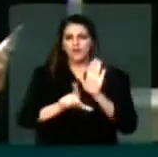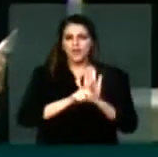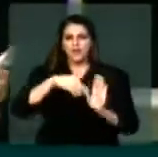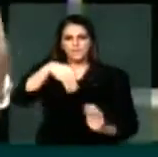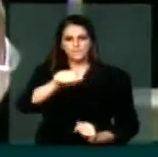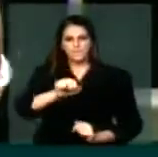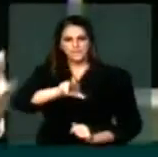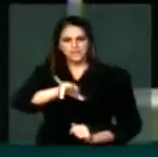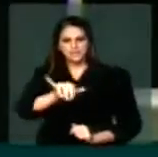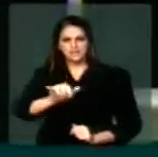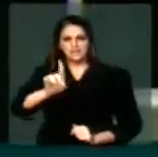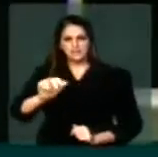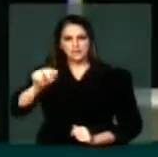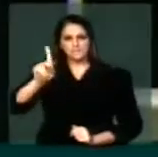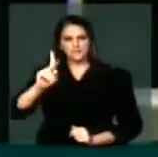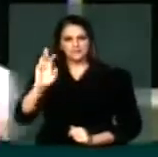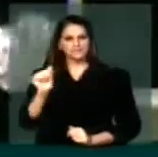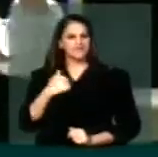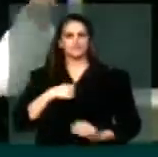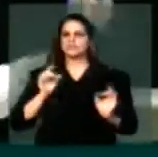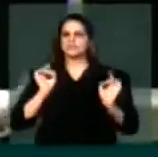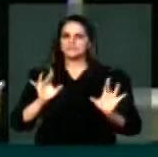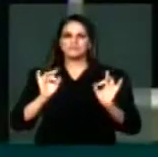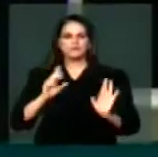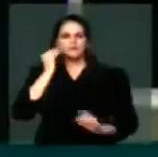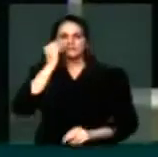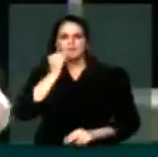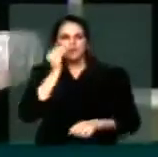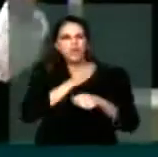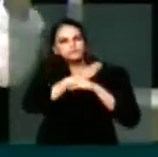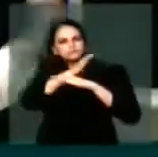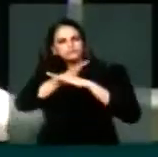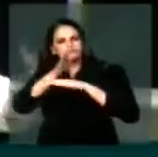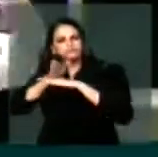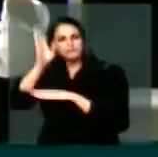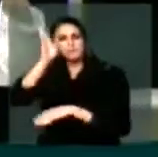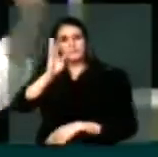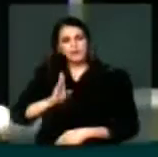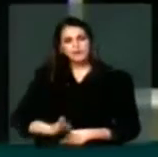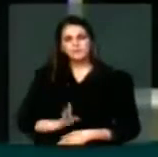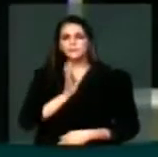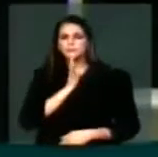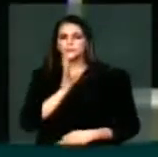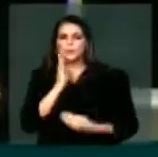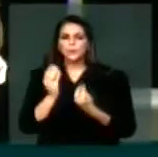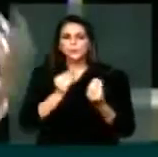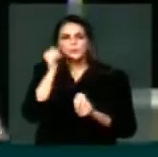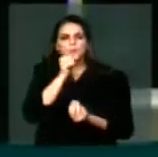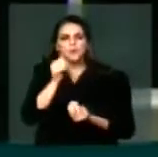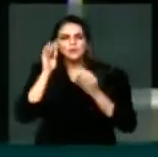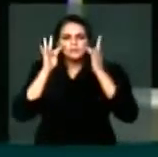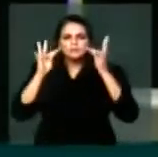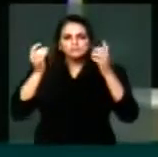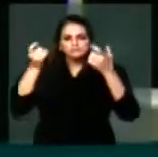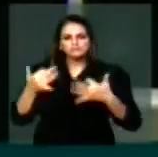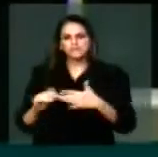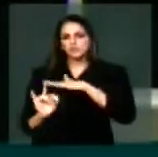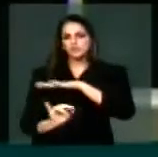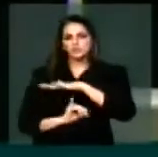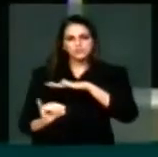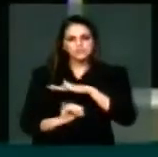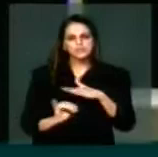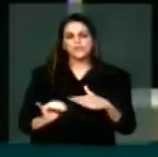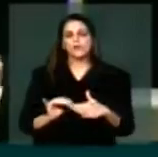rica experiência ao relatar essa matéria, rodando o Brasil, ouvindo mulheres, instituições do Brasil inteiro,